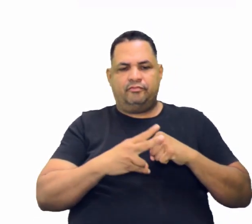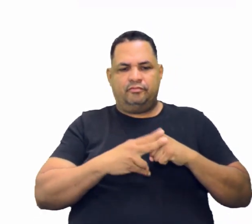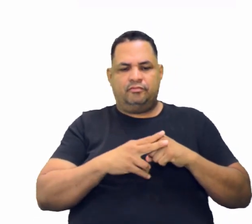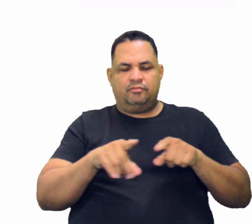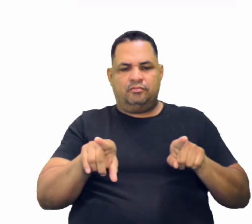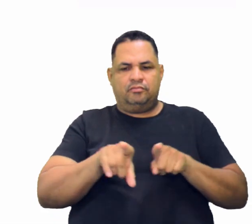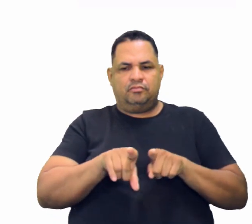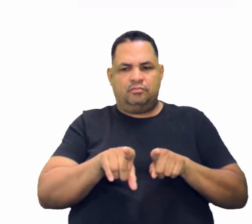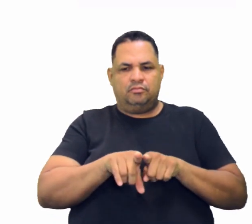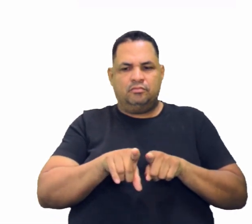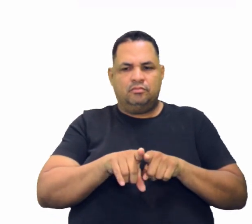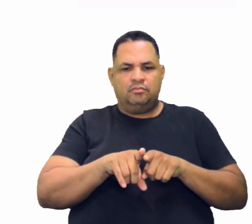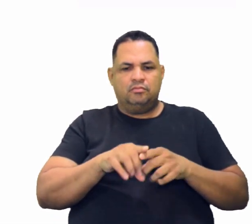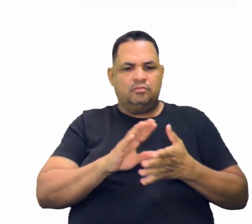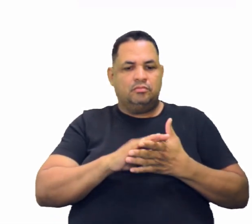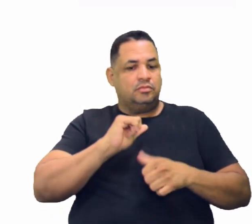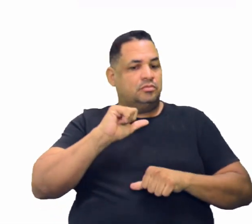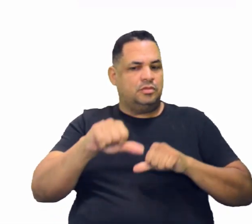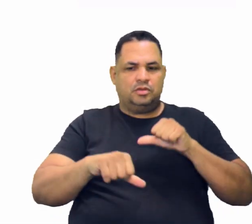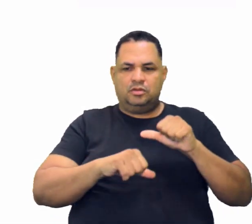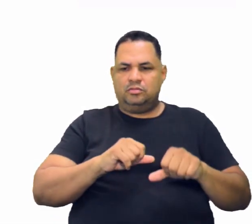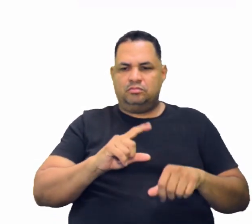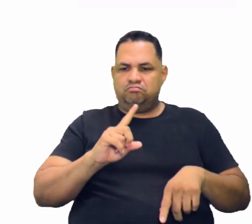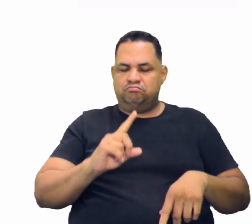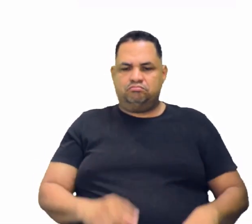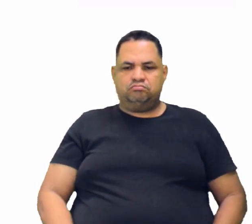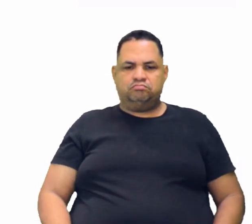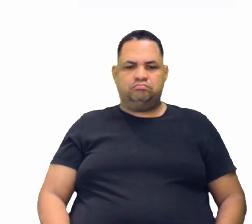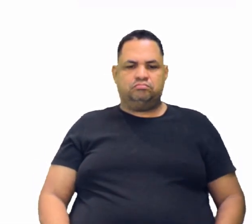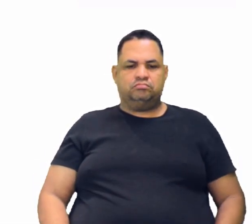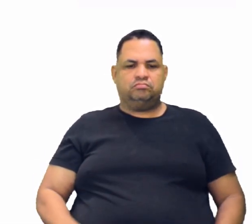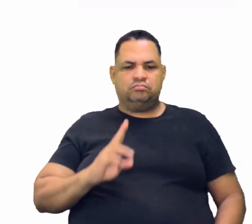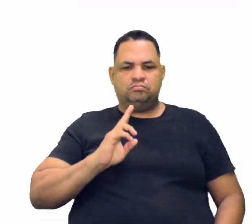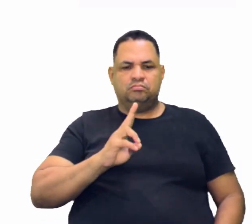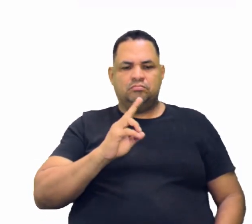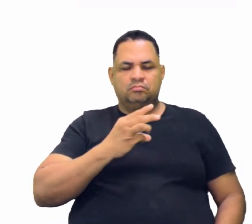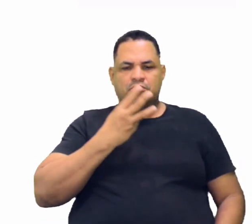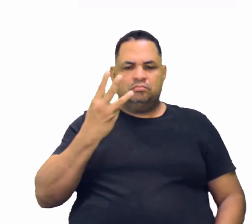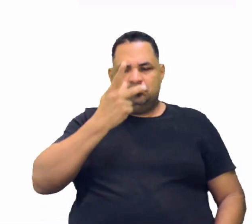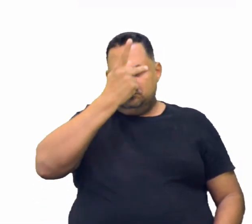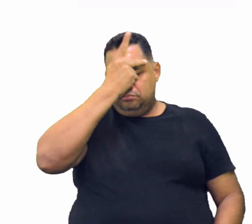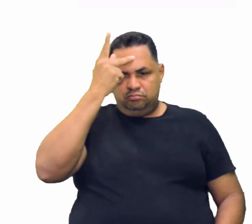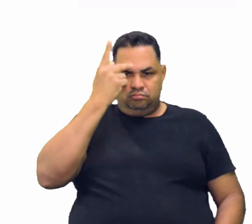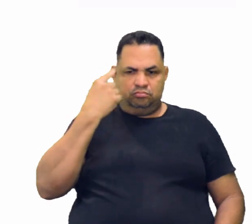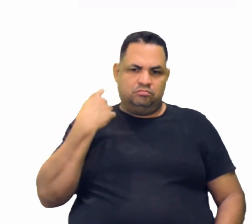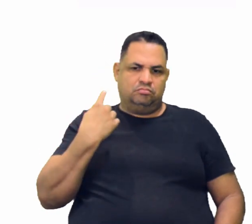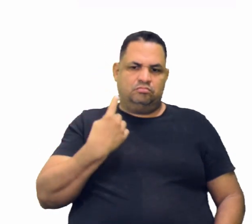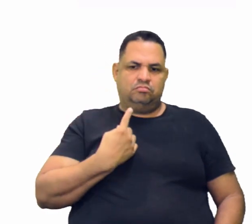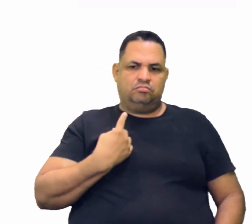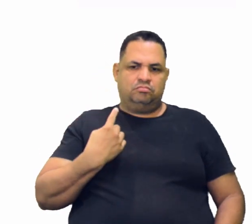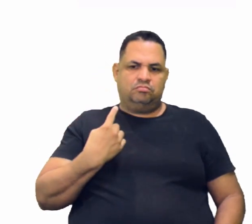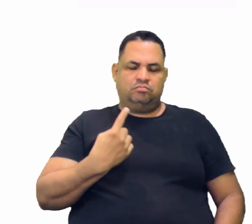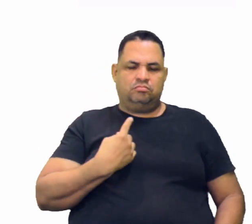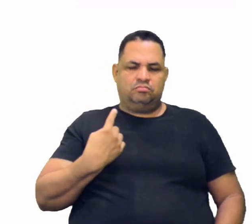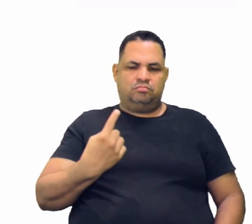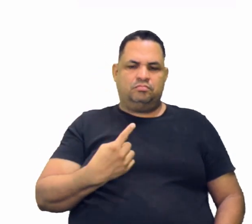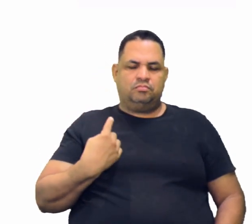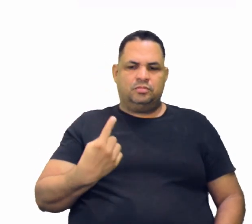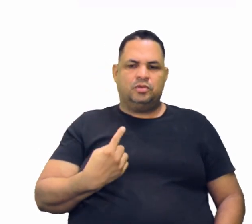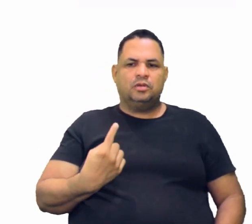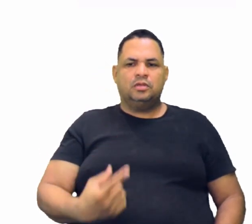ficará invariável, tá bom? Permanecendo na terceira pessoa do